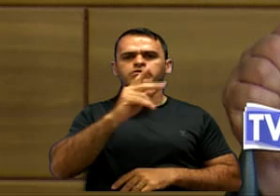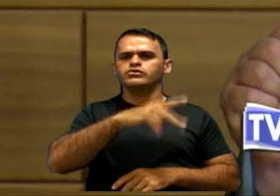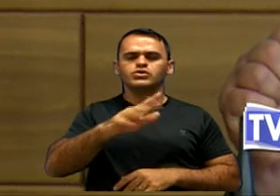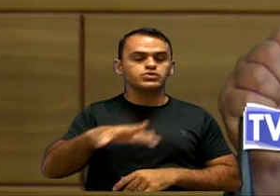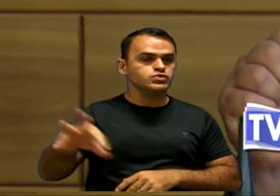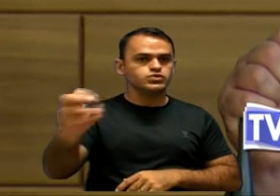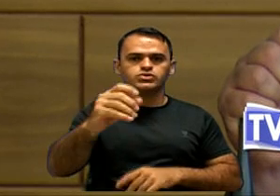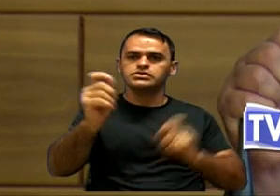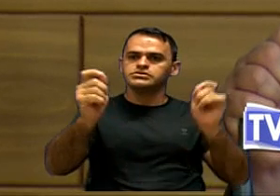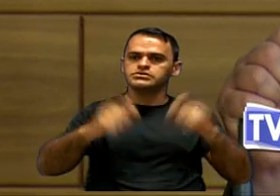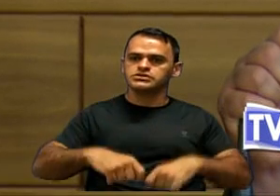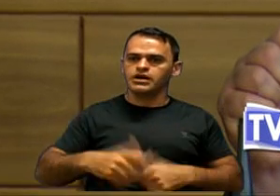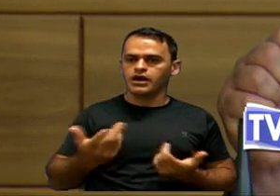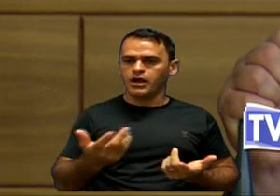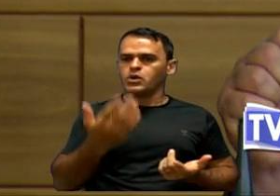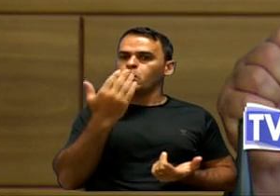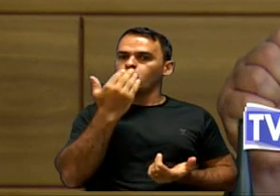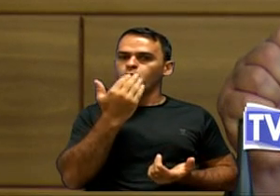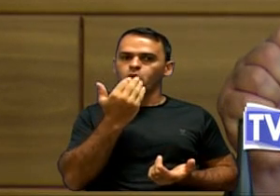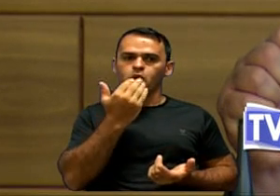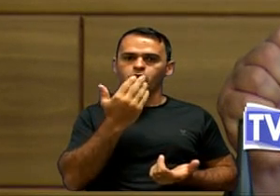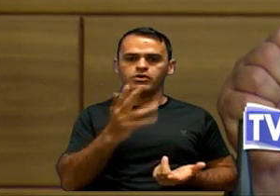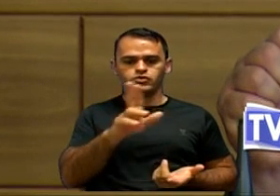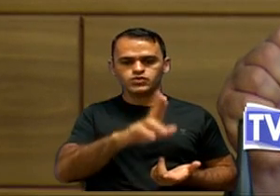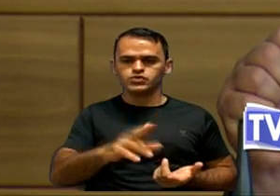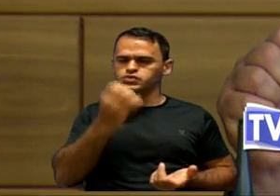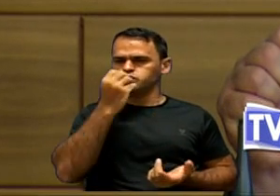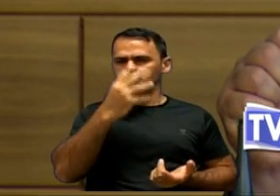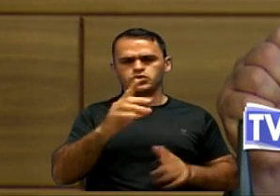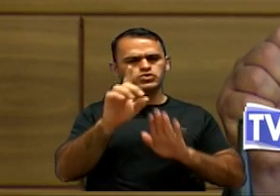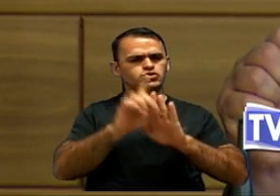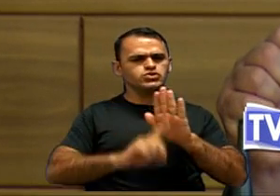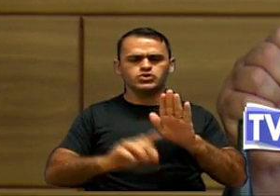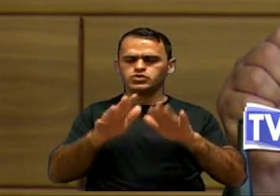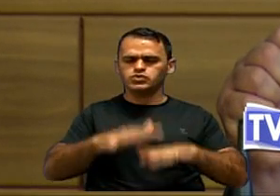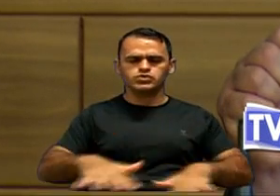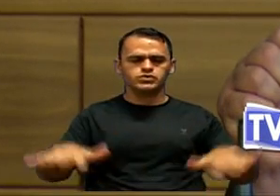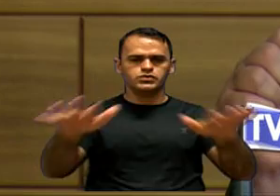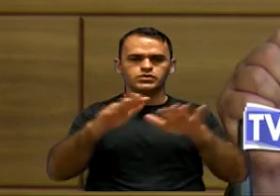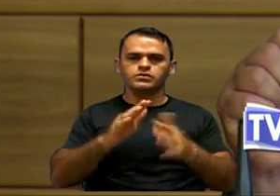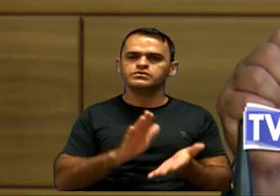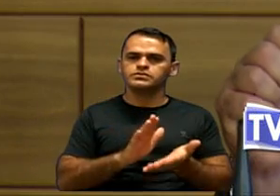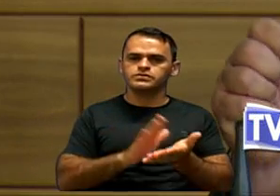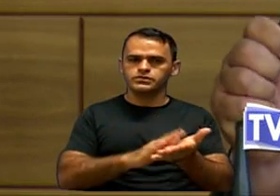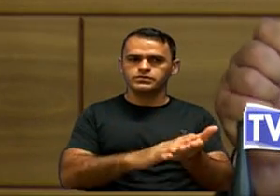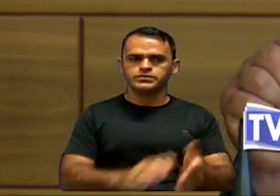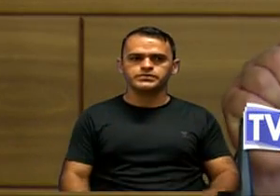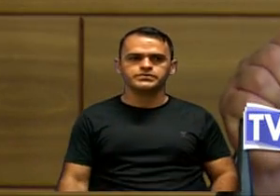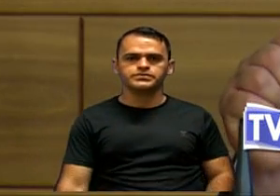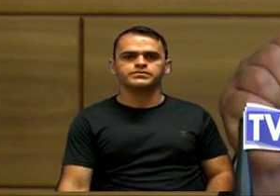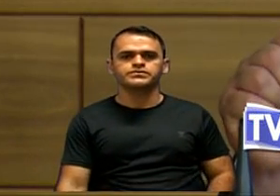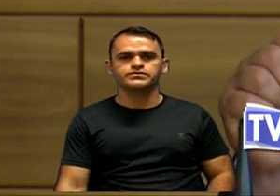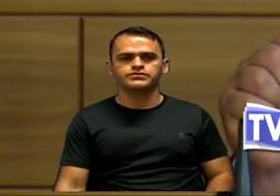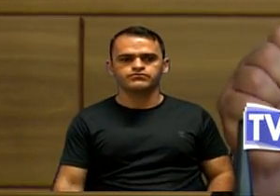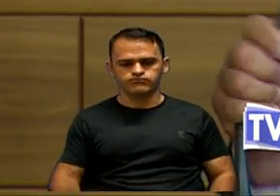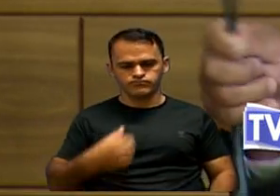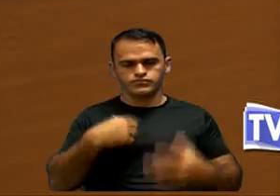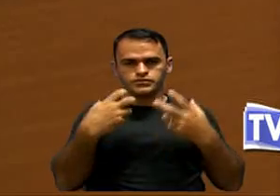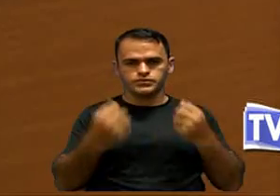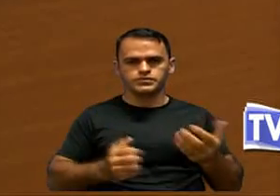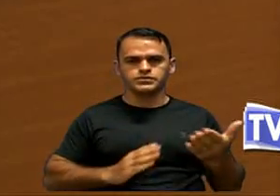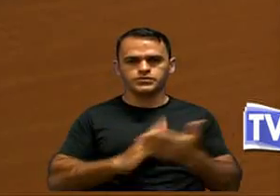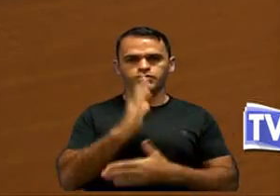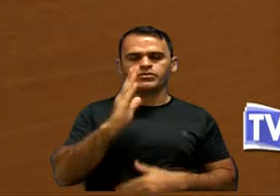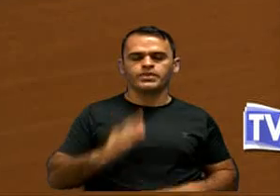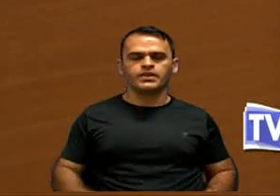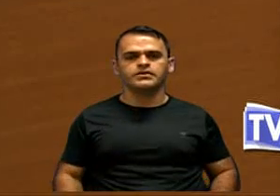vai ter essa condição de poder usufruir dessa alimentação, e que é um direito de todos, tá? Parabéns, vereador. E conto com o meu voto.